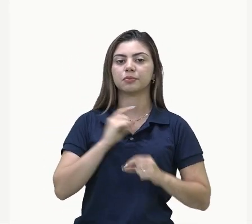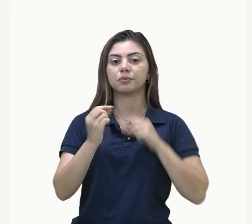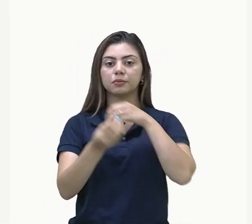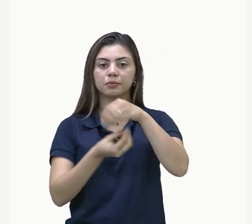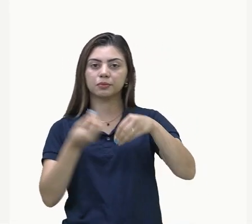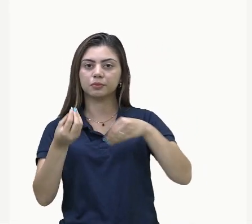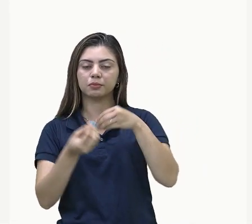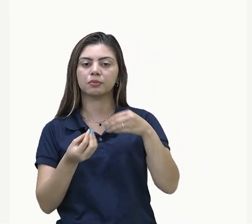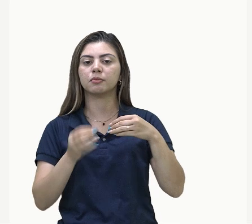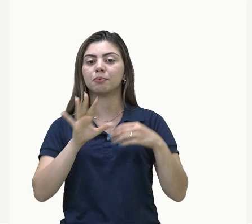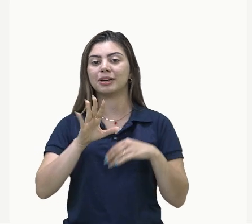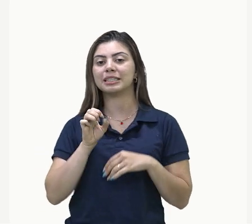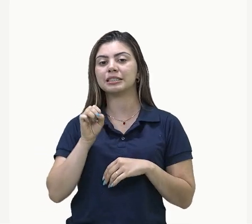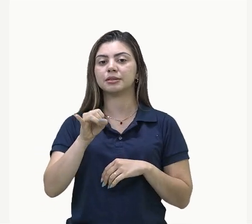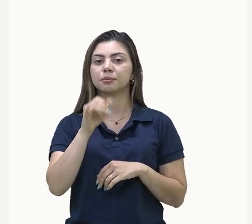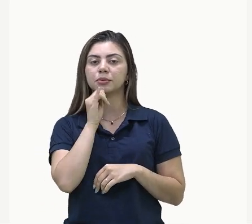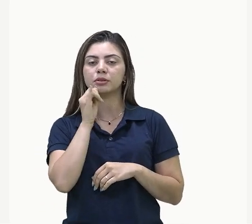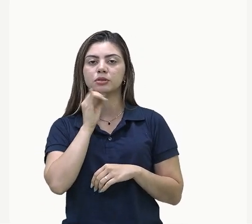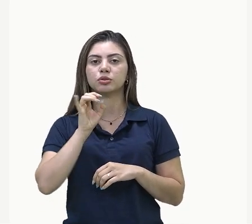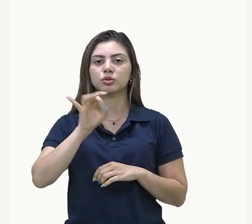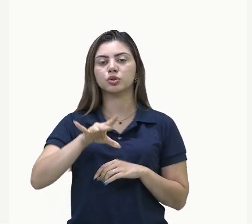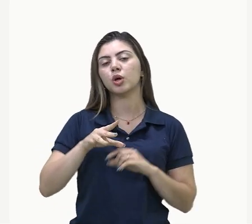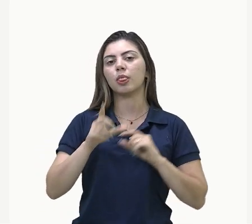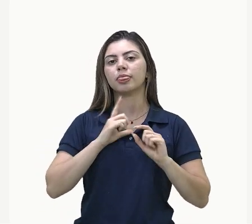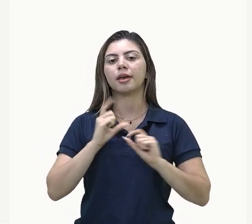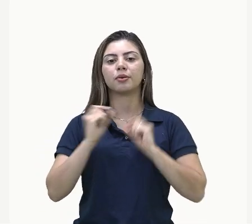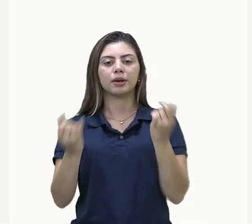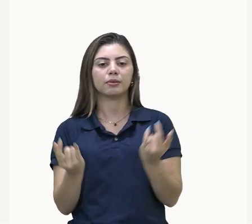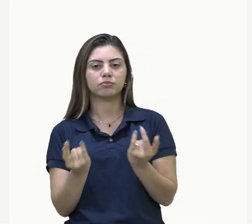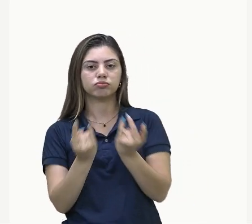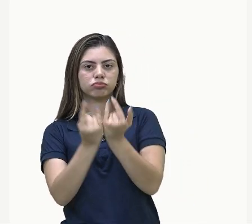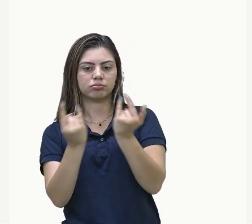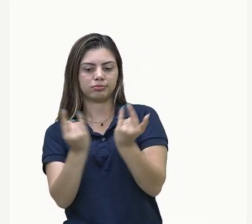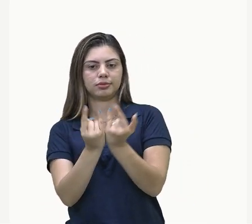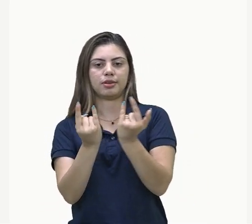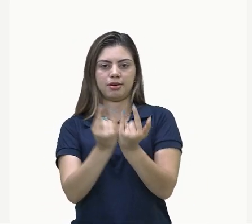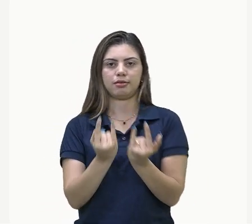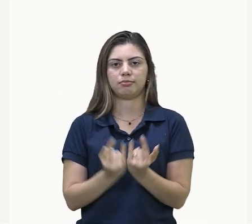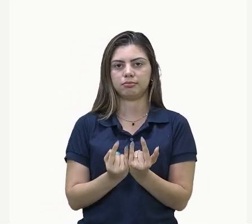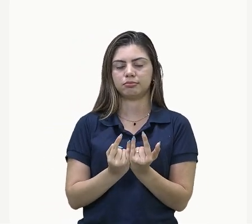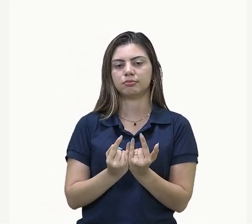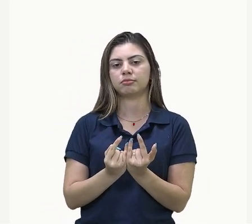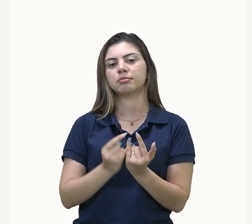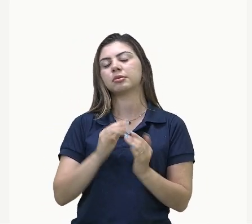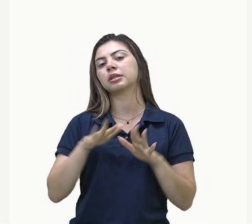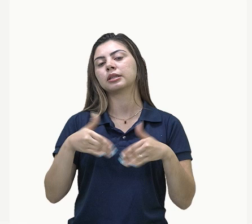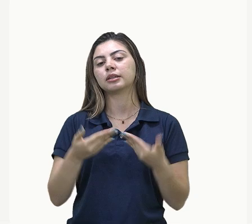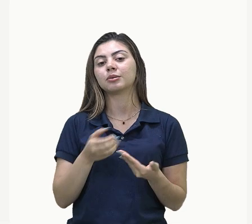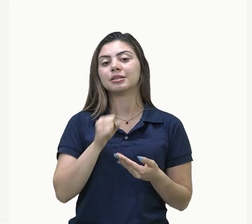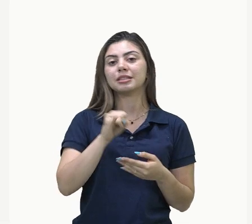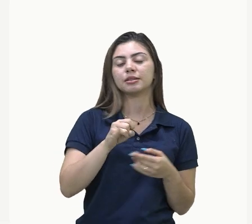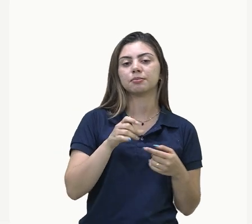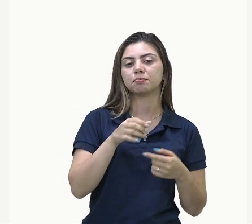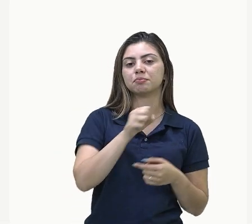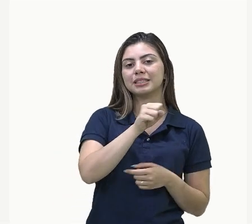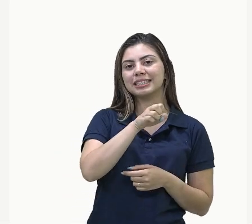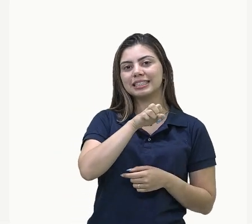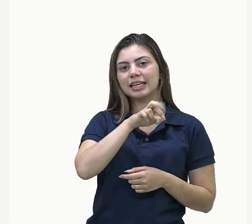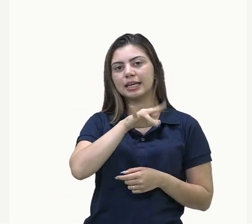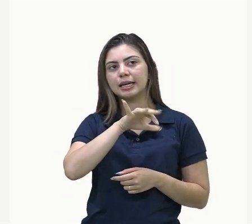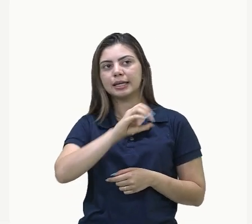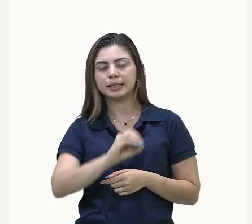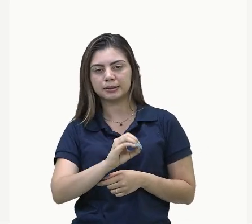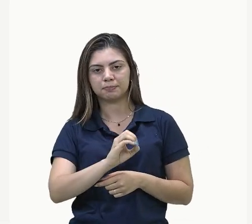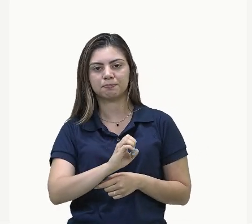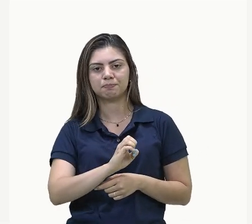aparecer somente os resistores ligados em série, ou seja, como eu estivesse pegando na mão